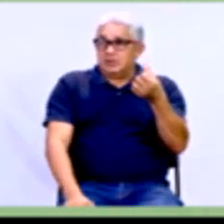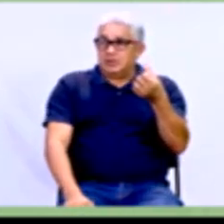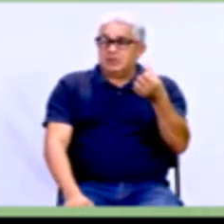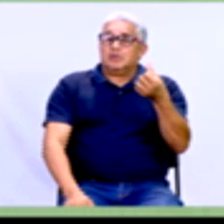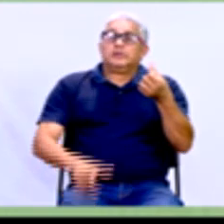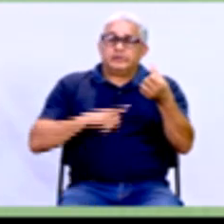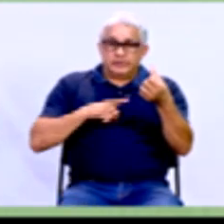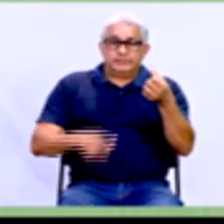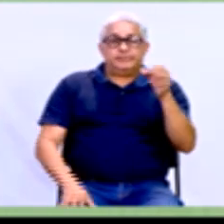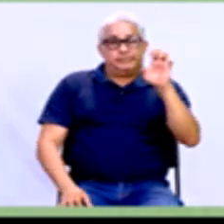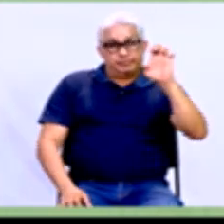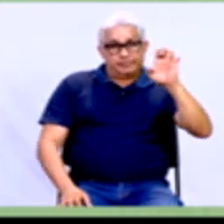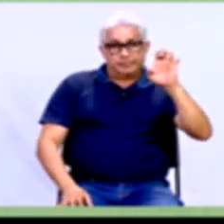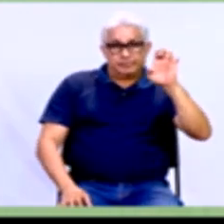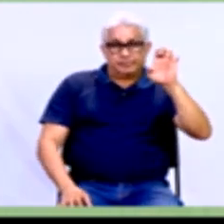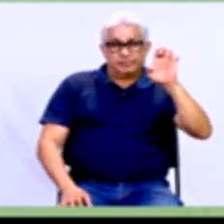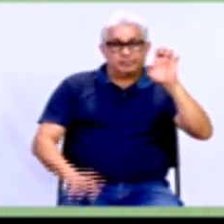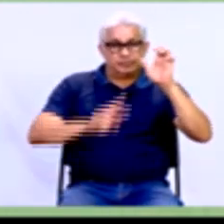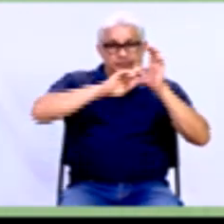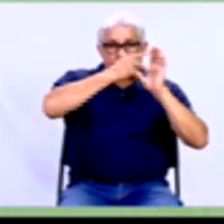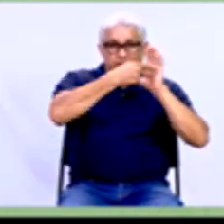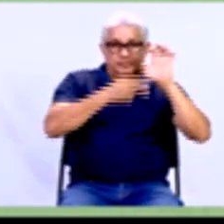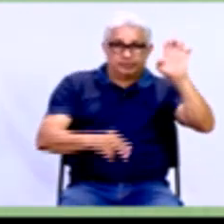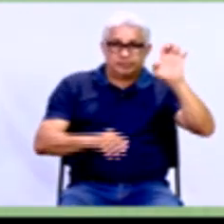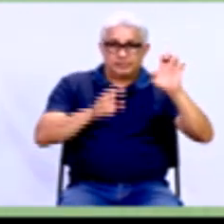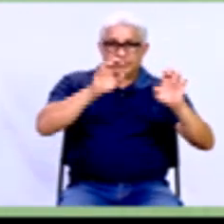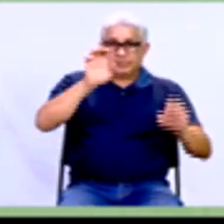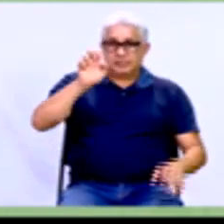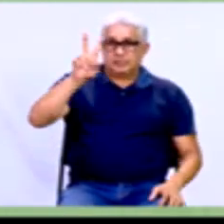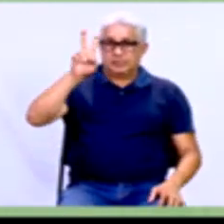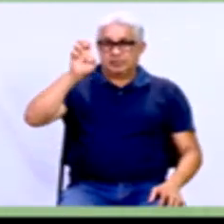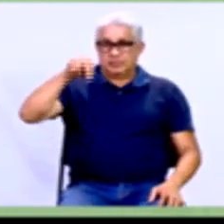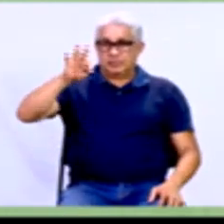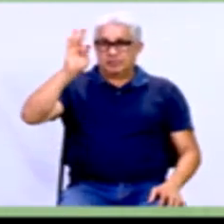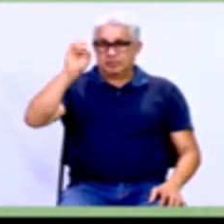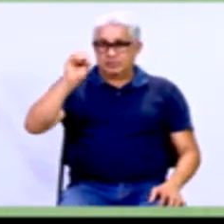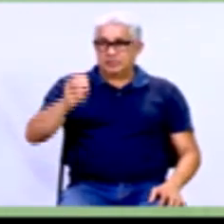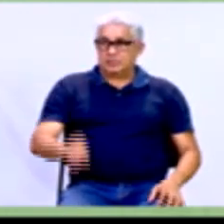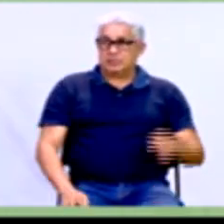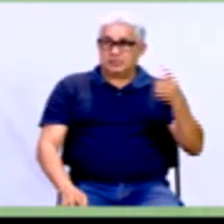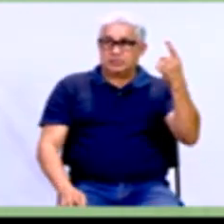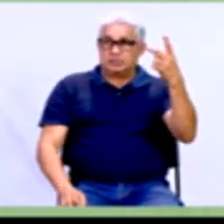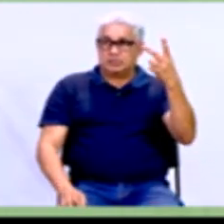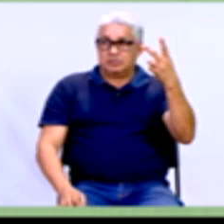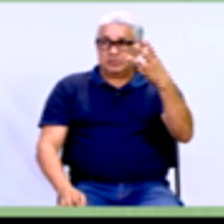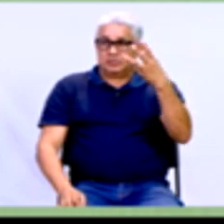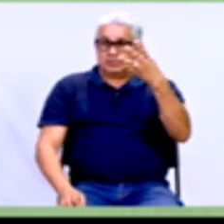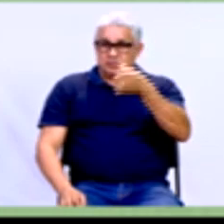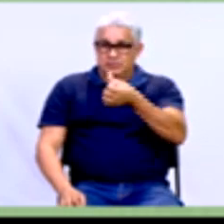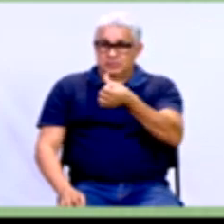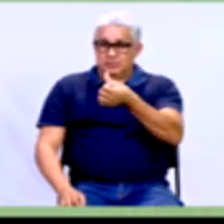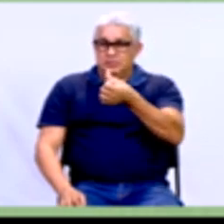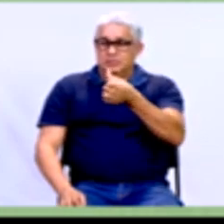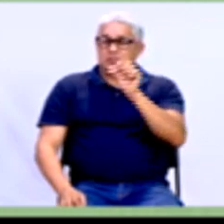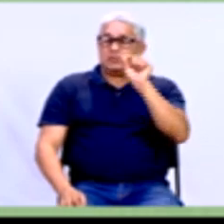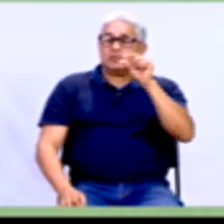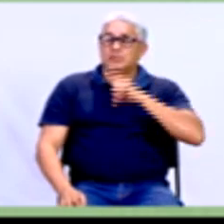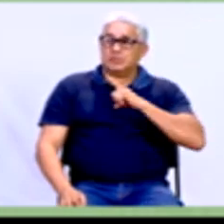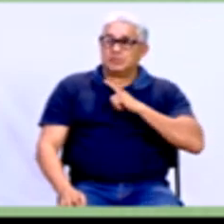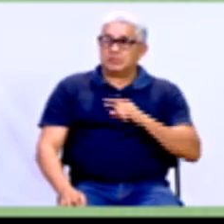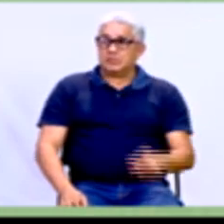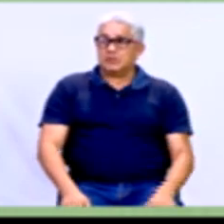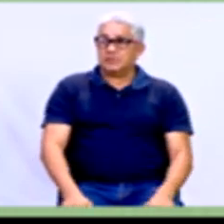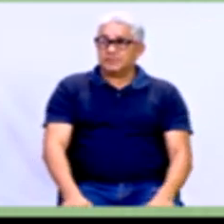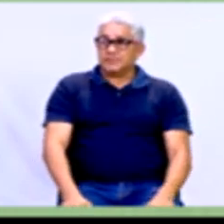o nosso evento, que são os números divisores de 6. 1, 2, 3 e 6. O que a gente tem aqui, pessoal? Ó, 1,